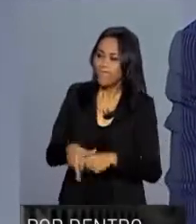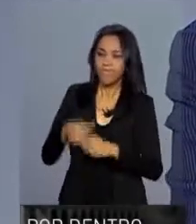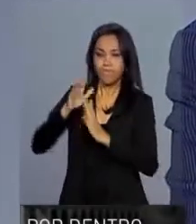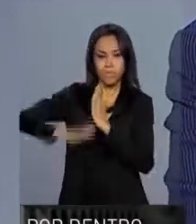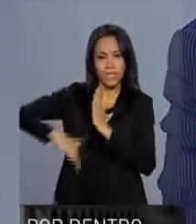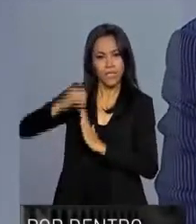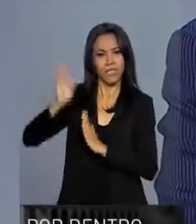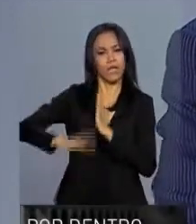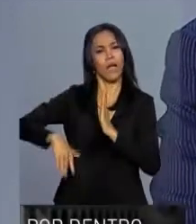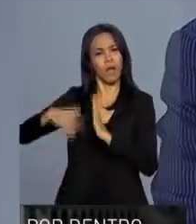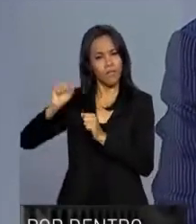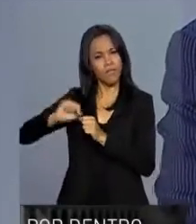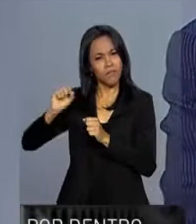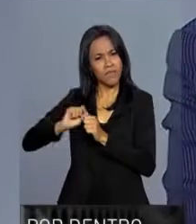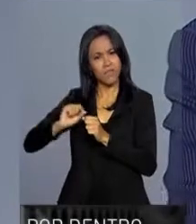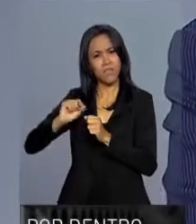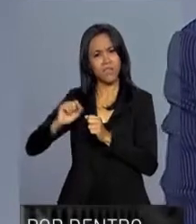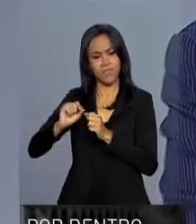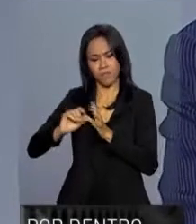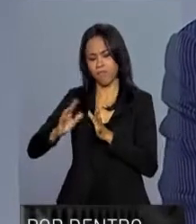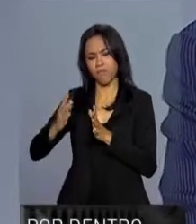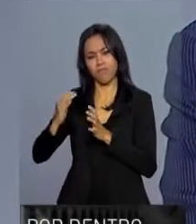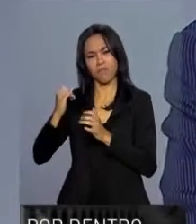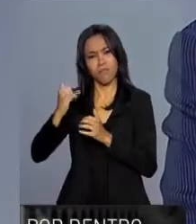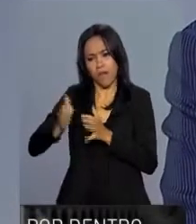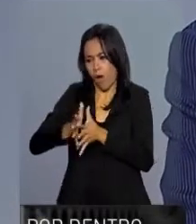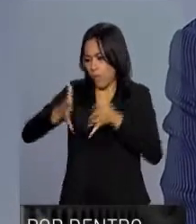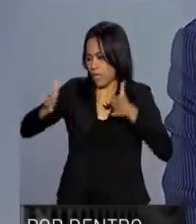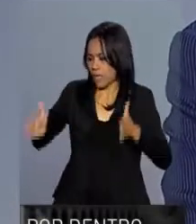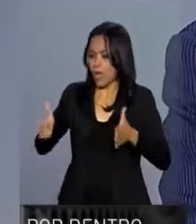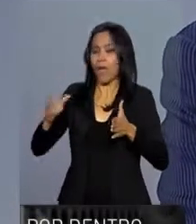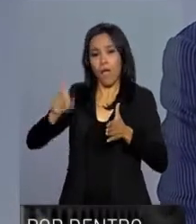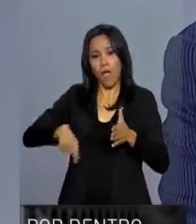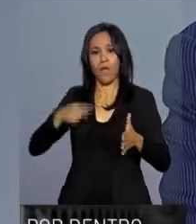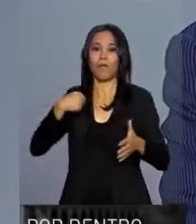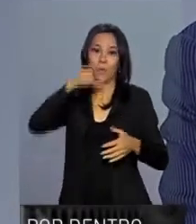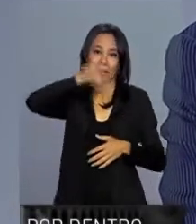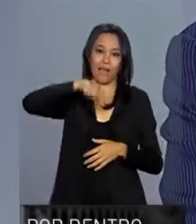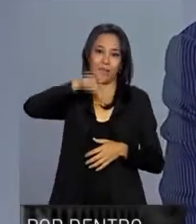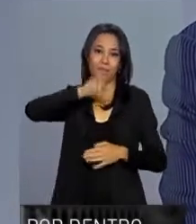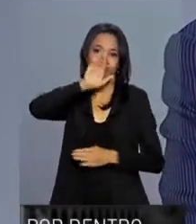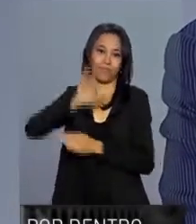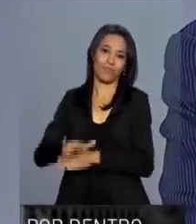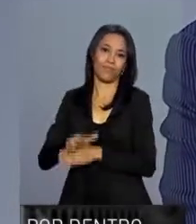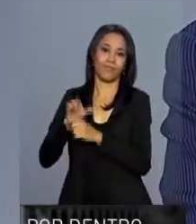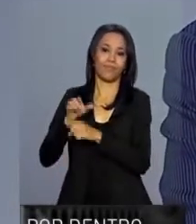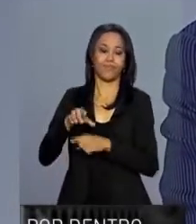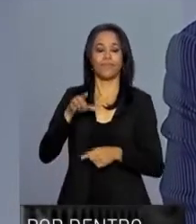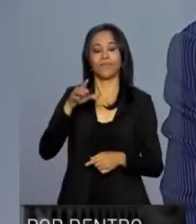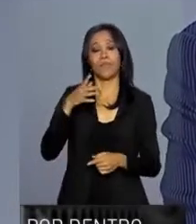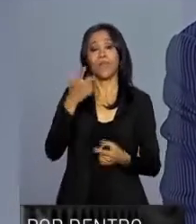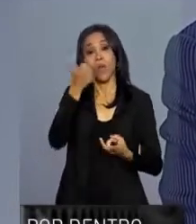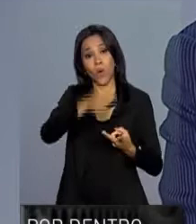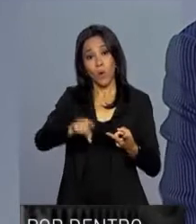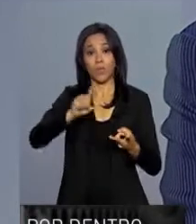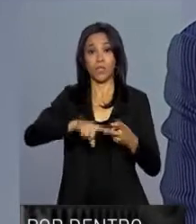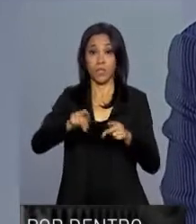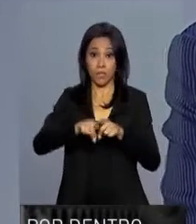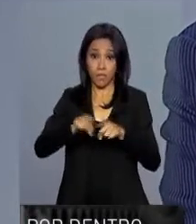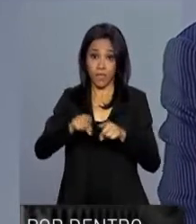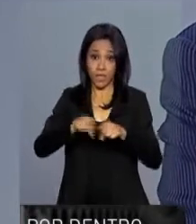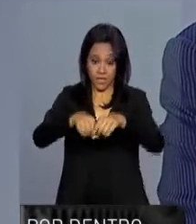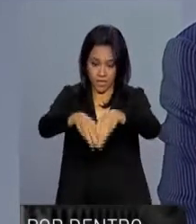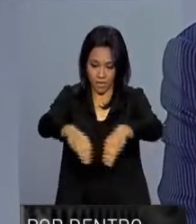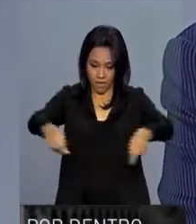ou melhoria dentro da sua habitação é algo que nós buscam suprir a regularização fundiária também é um grande desafio especialmente